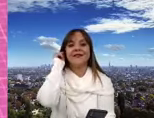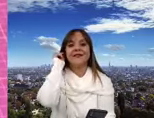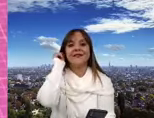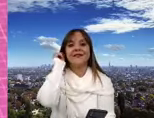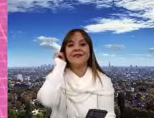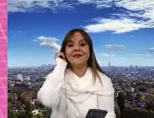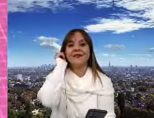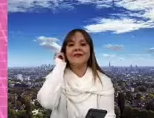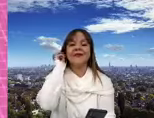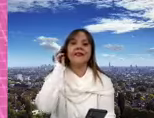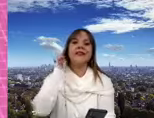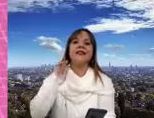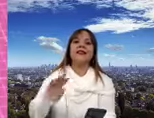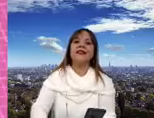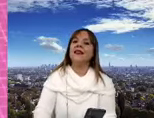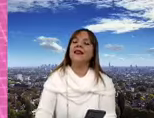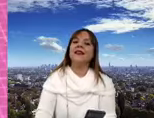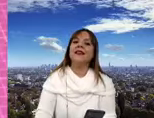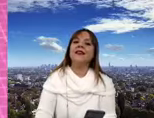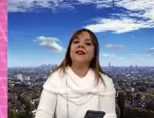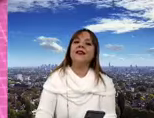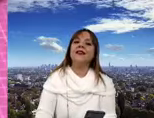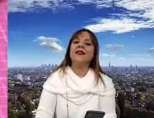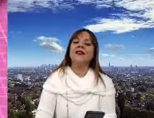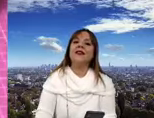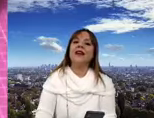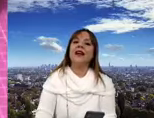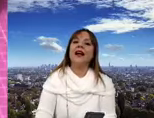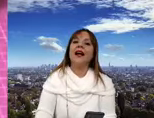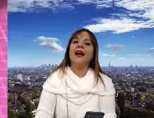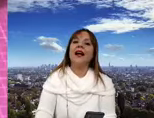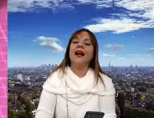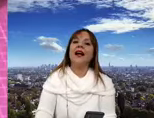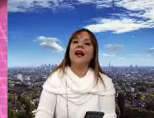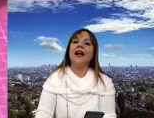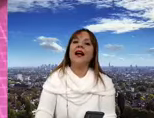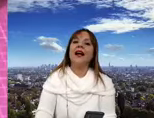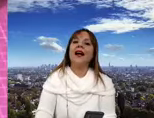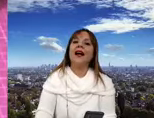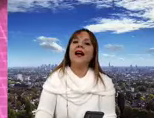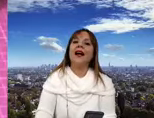com cola de silicone líquida, porque a quente não.